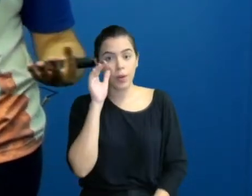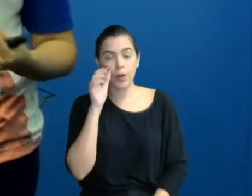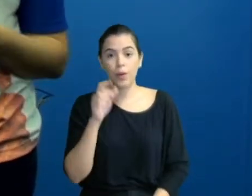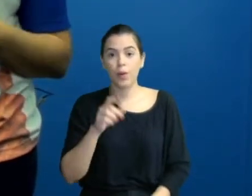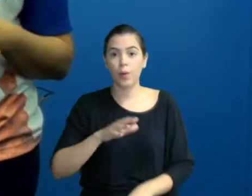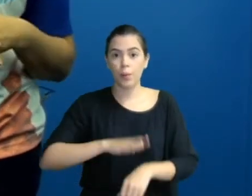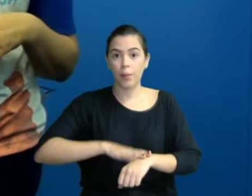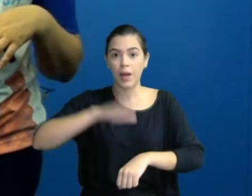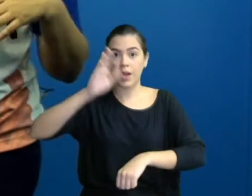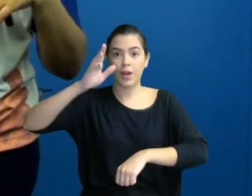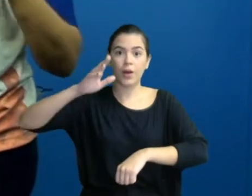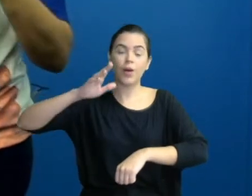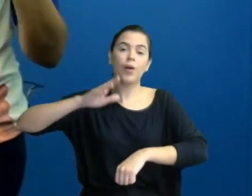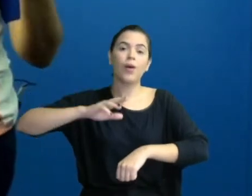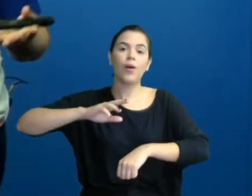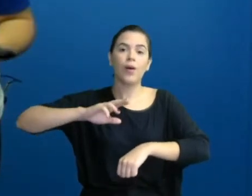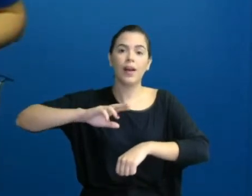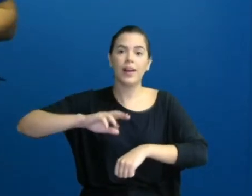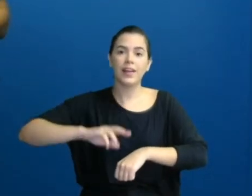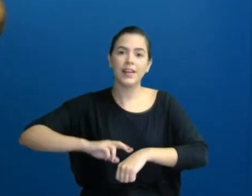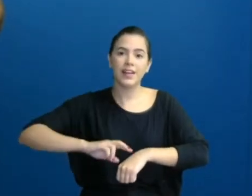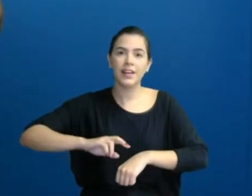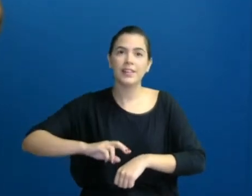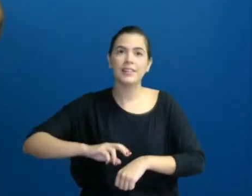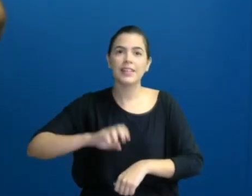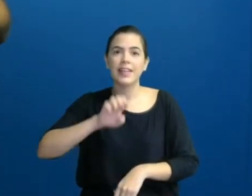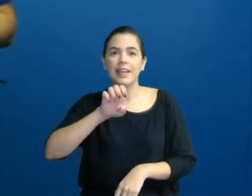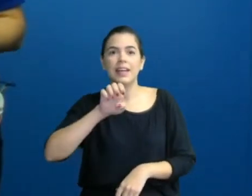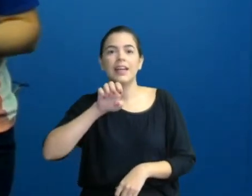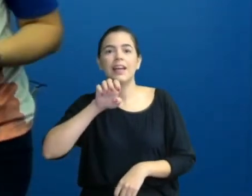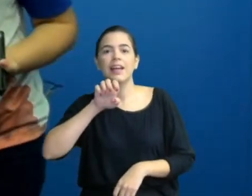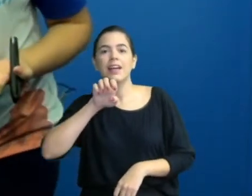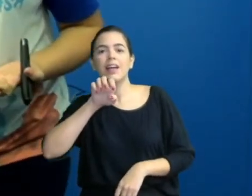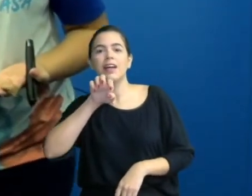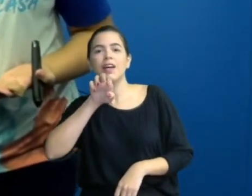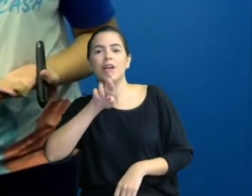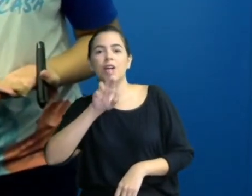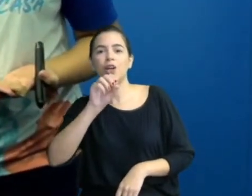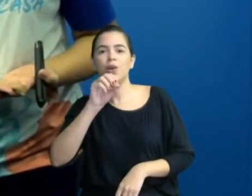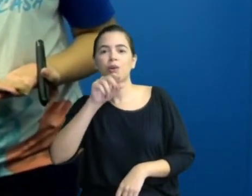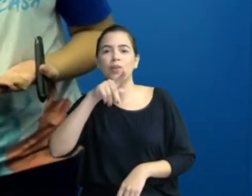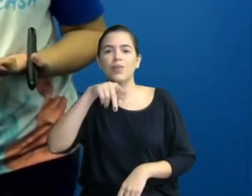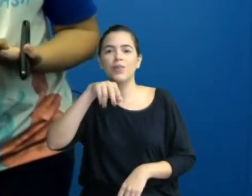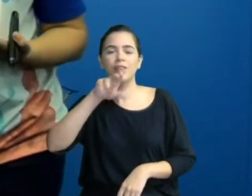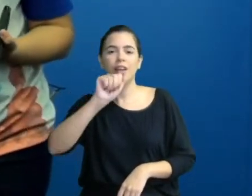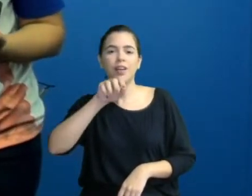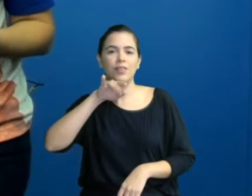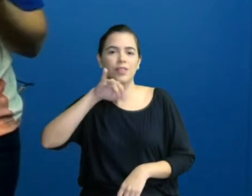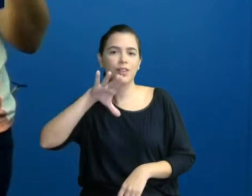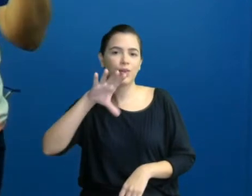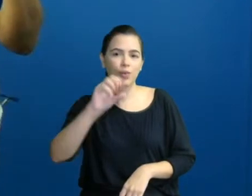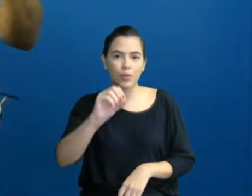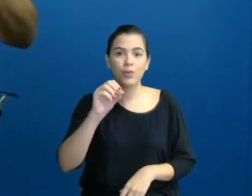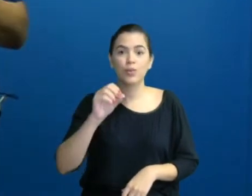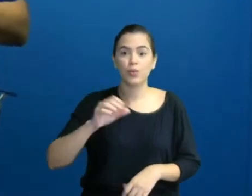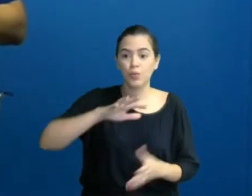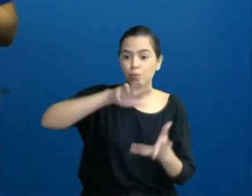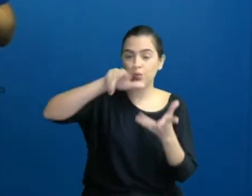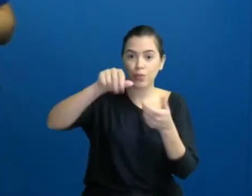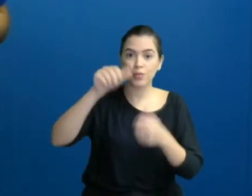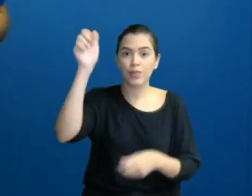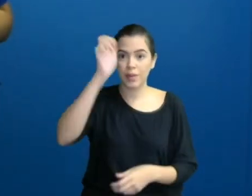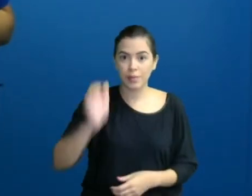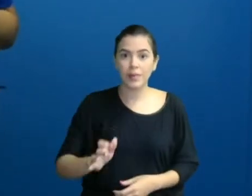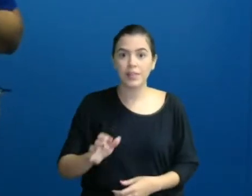mundo, né, um dos mais famosos aeronautas do mundo, é justamente brasileiro. Né, daqui do